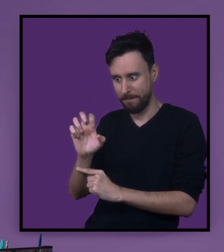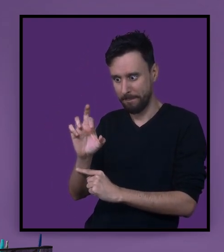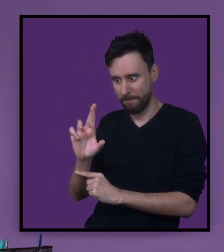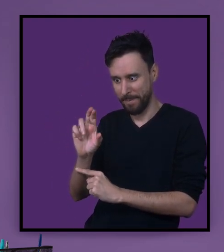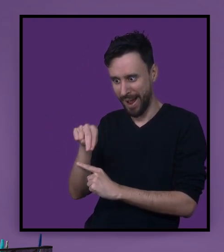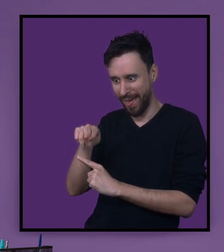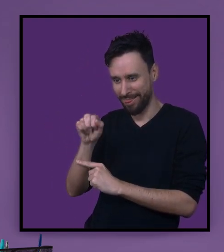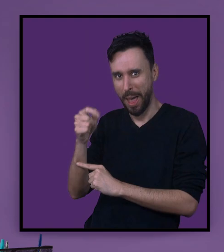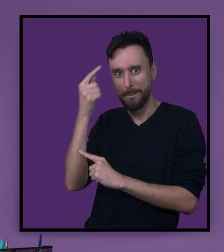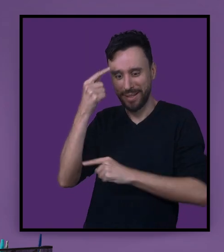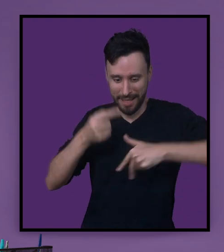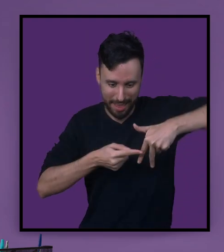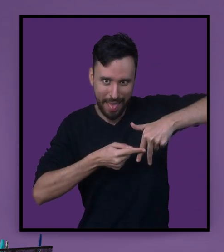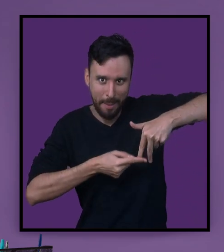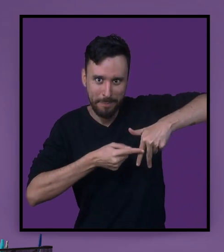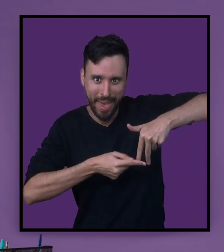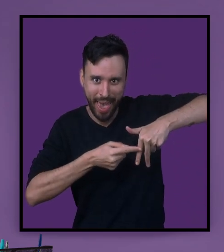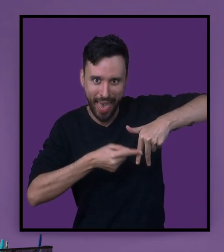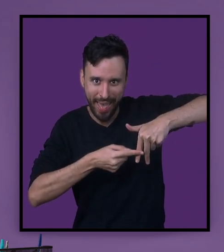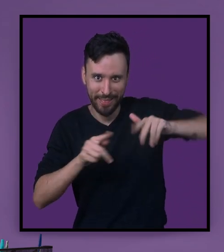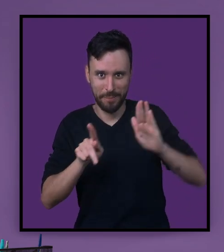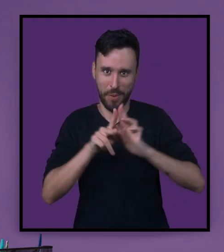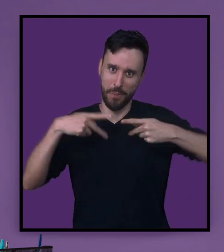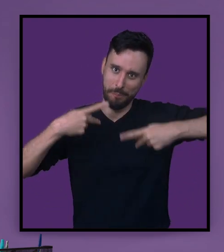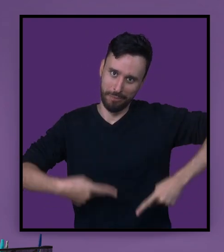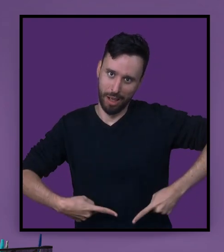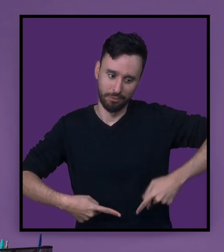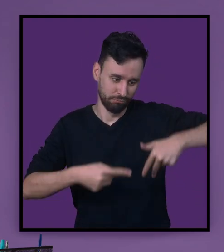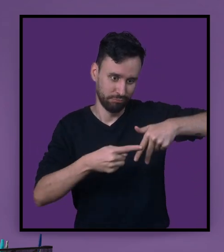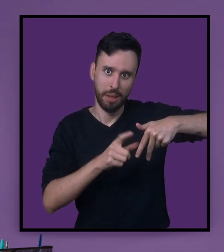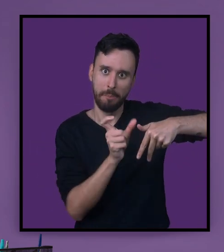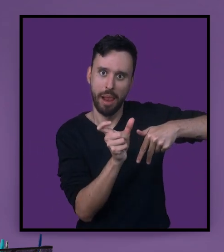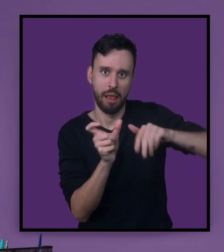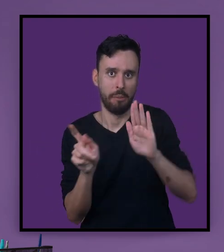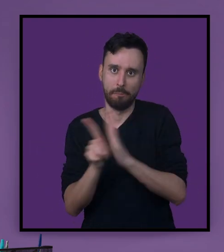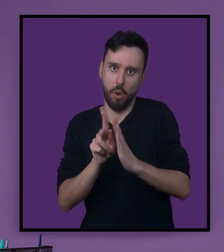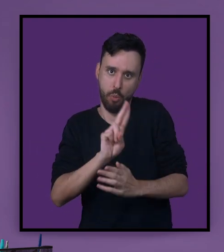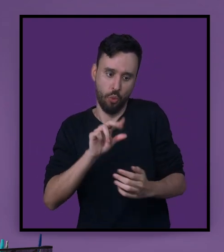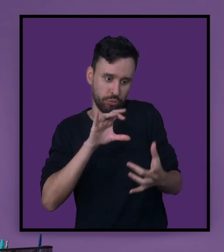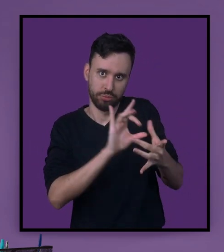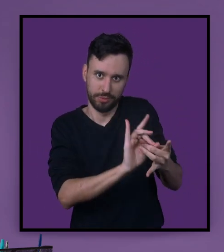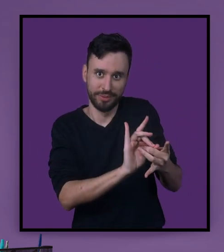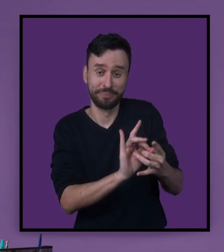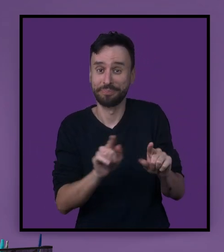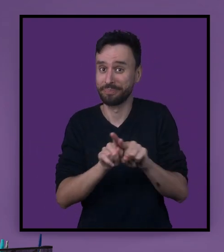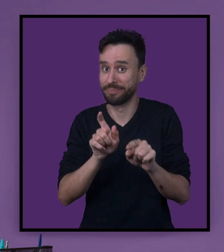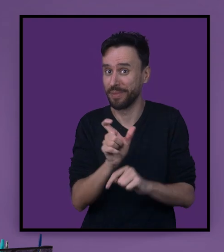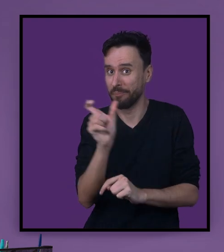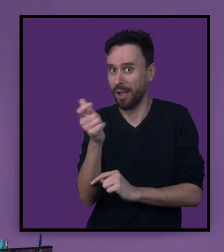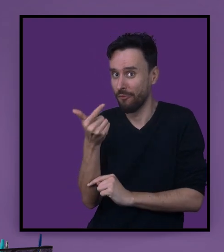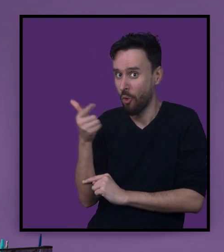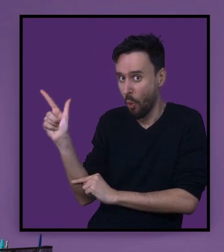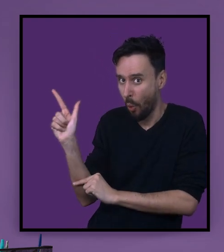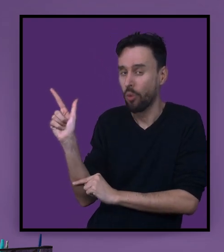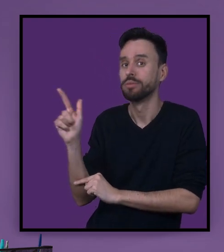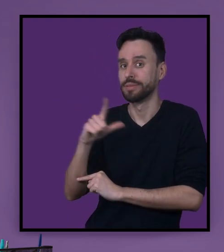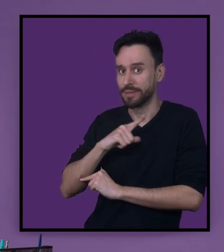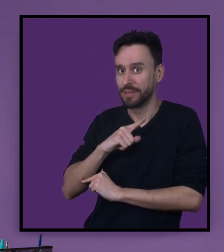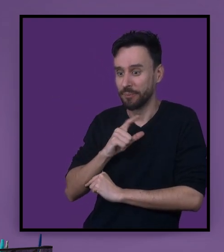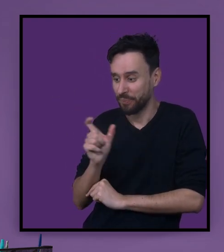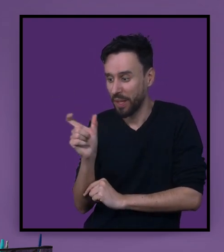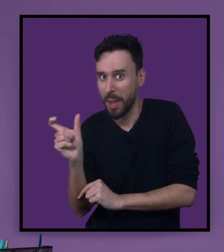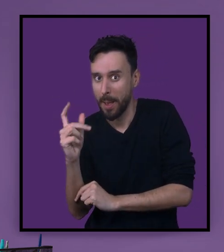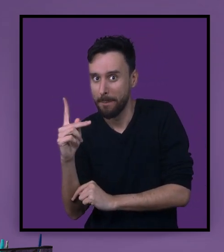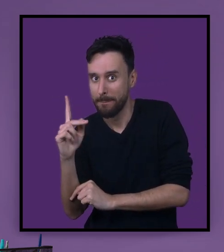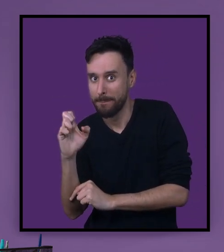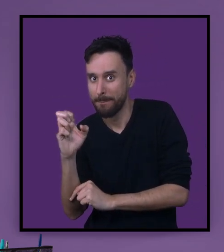nos lembra uma parte do corpo humano e tem seu sentido próprio. Assim como também perna tem a